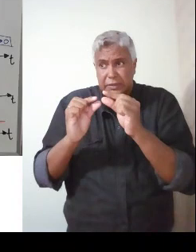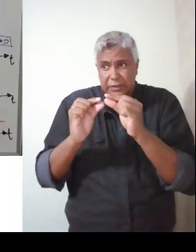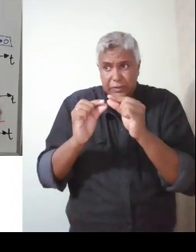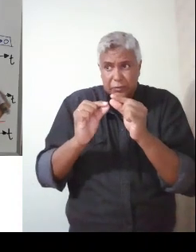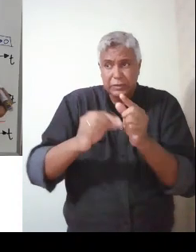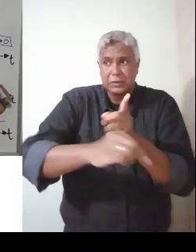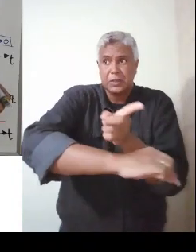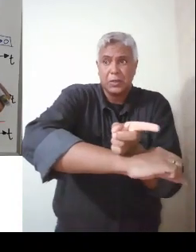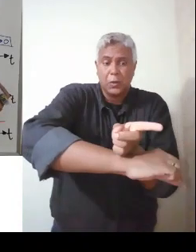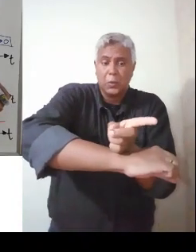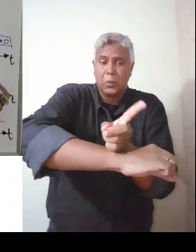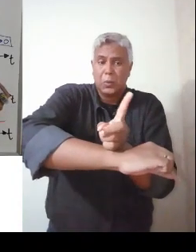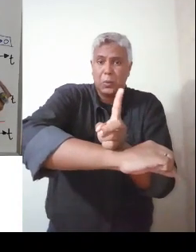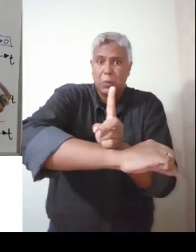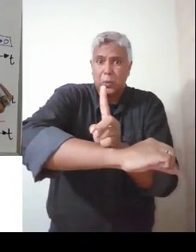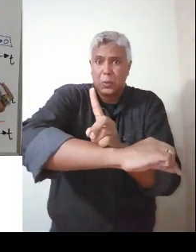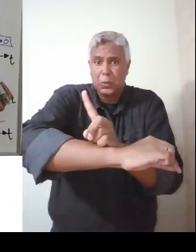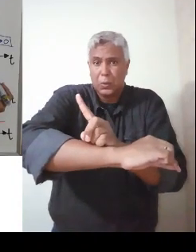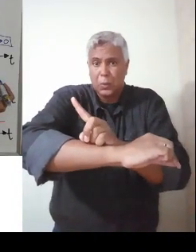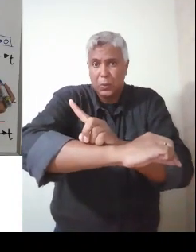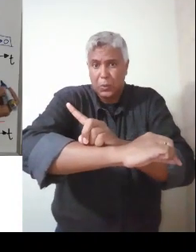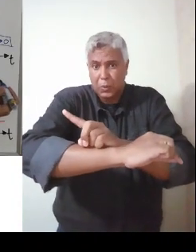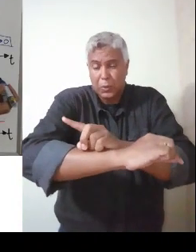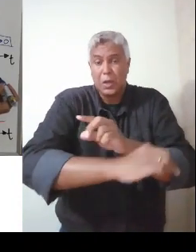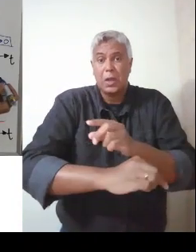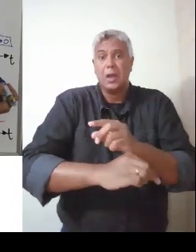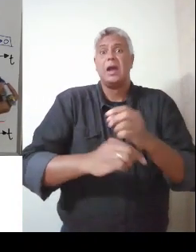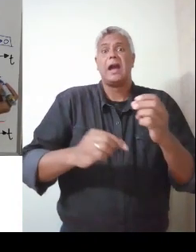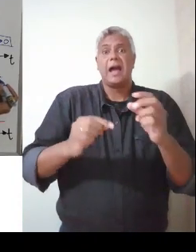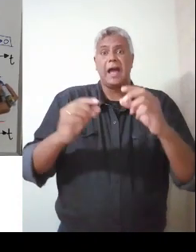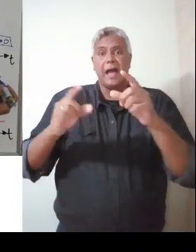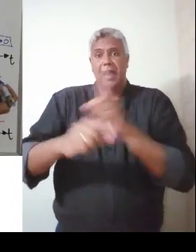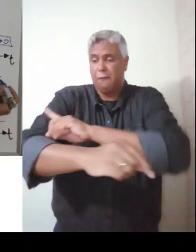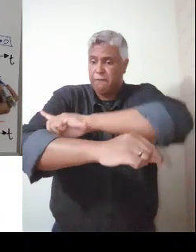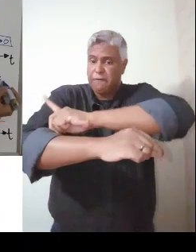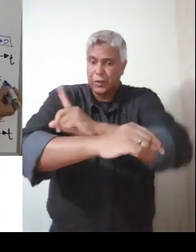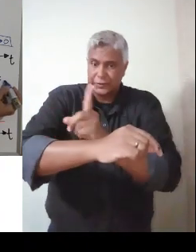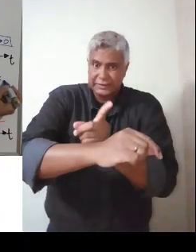à origem. Logo, a velocidade é